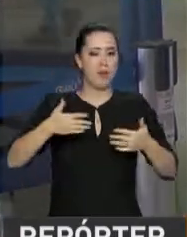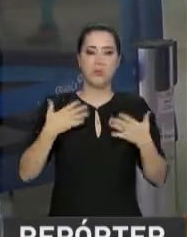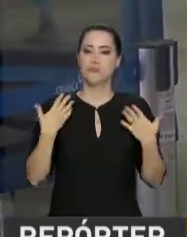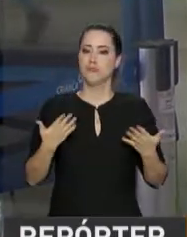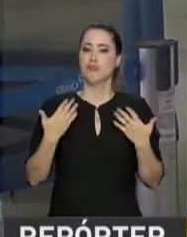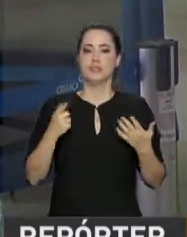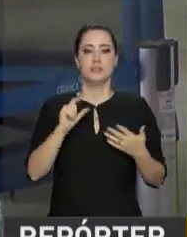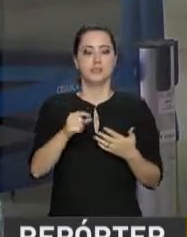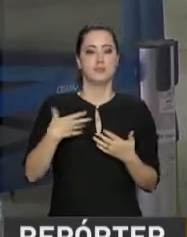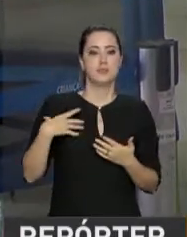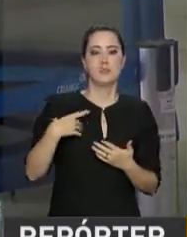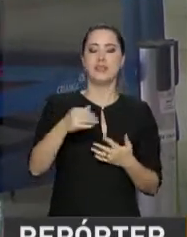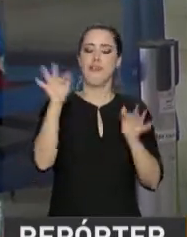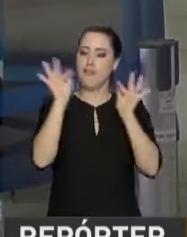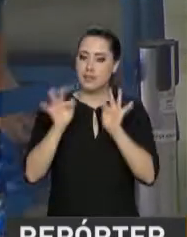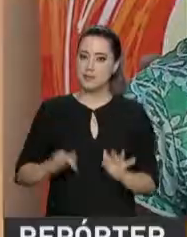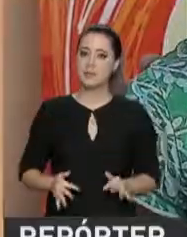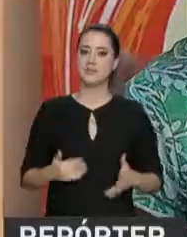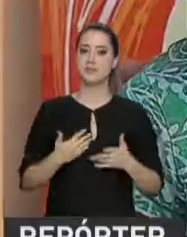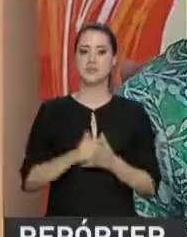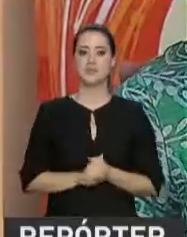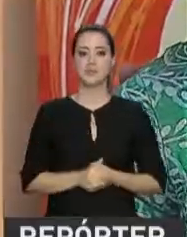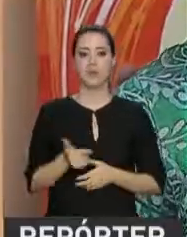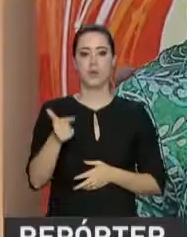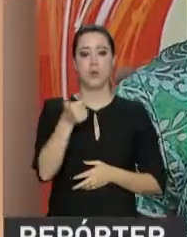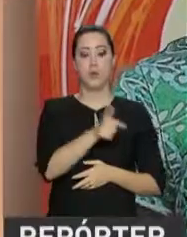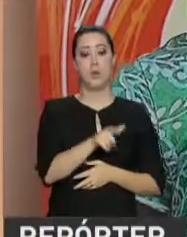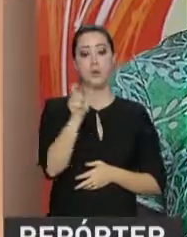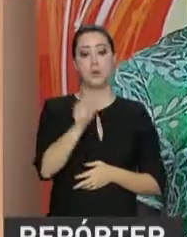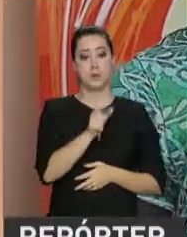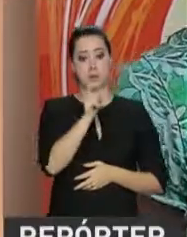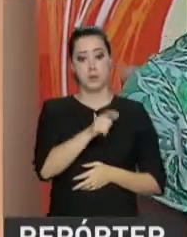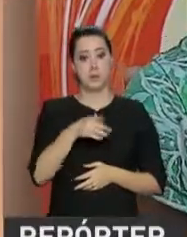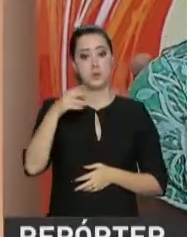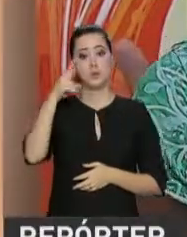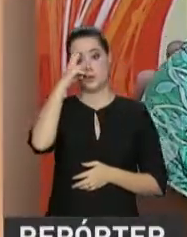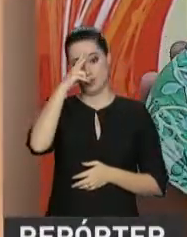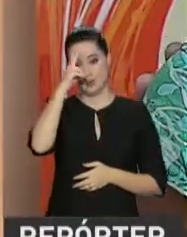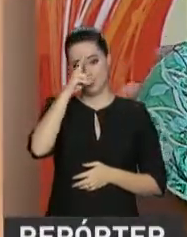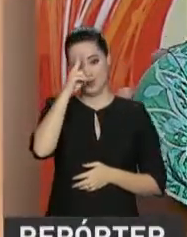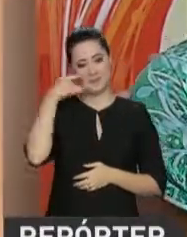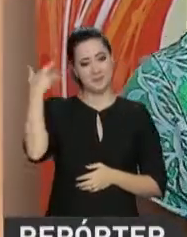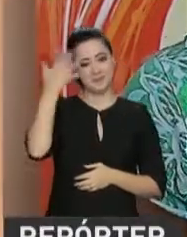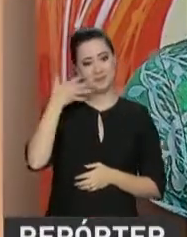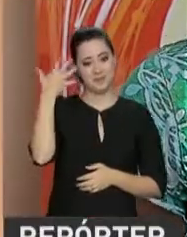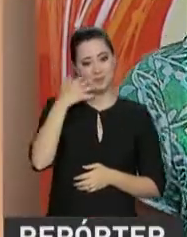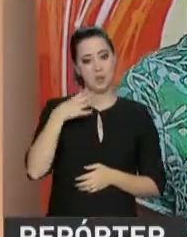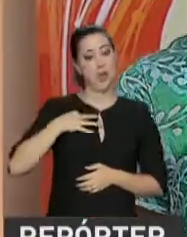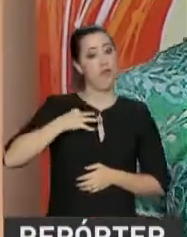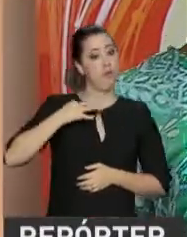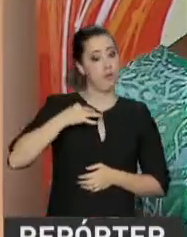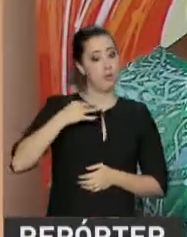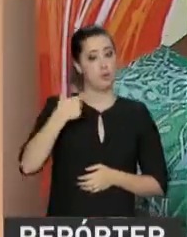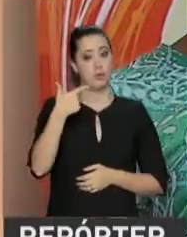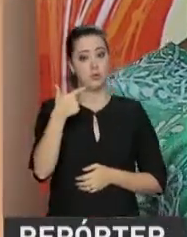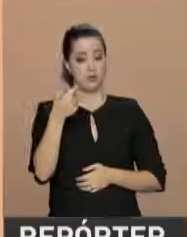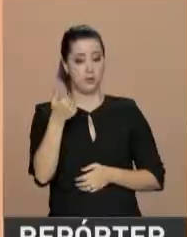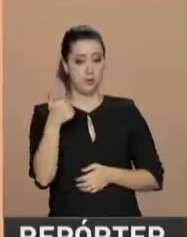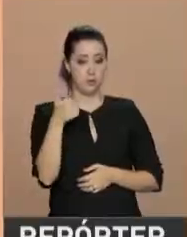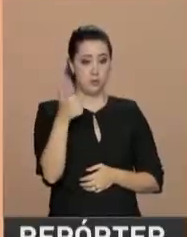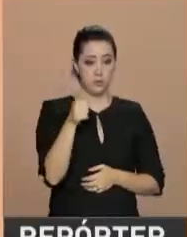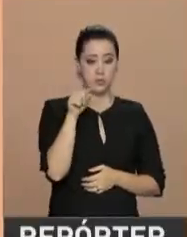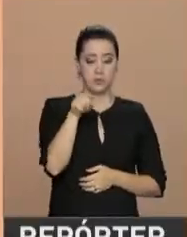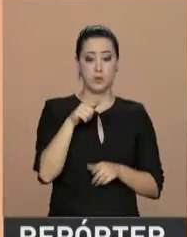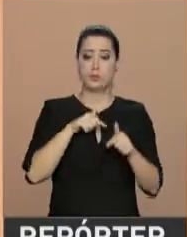aip sai daqui recompensado outra pessoa que tem história para contar e juliano voluntário desde 2011